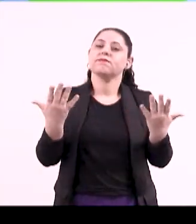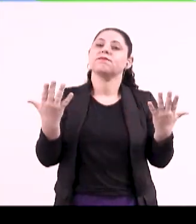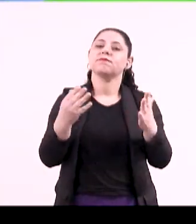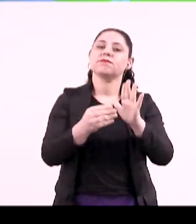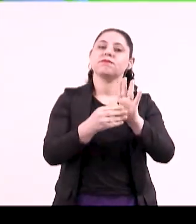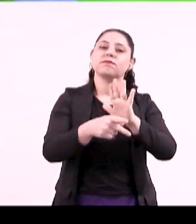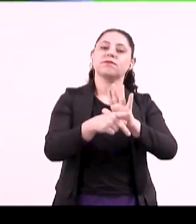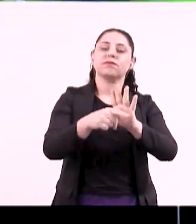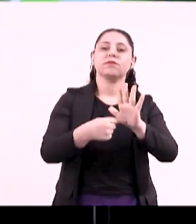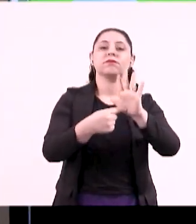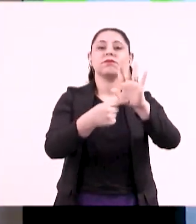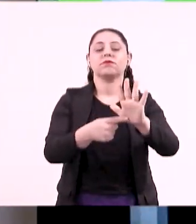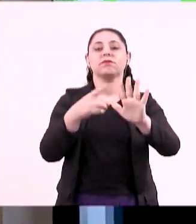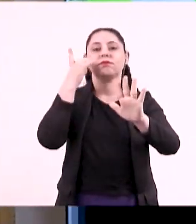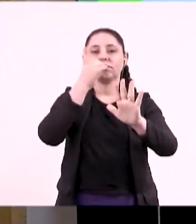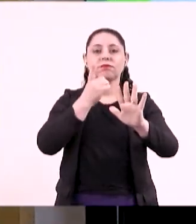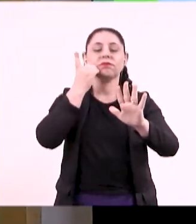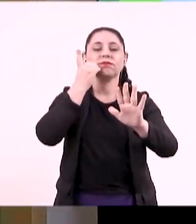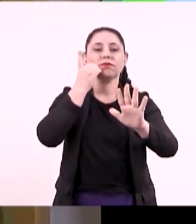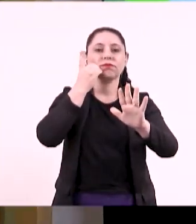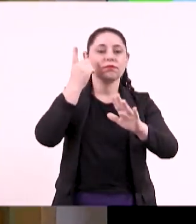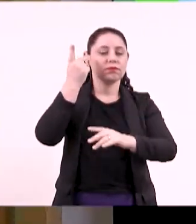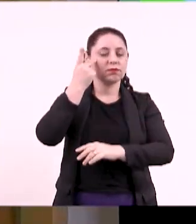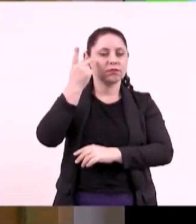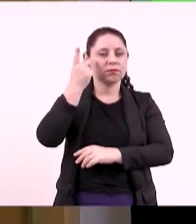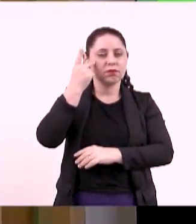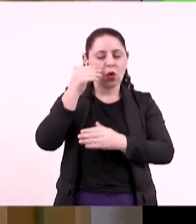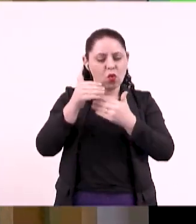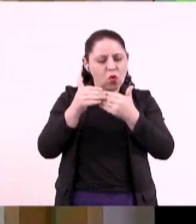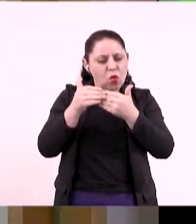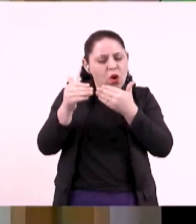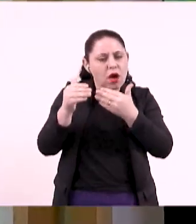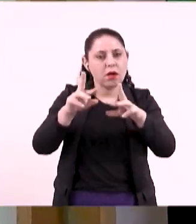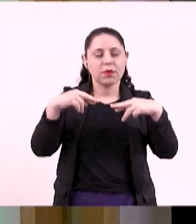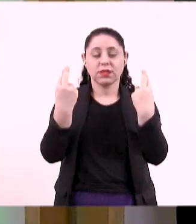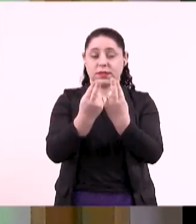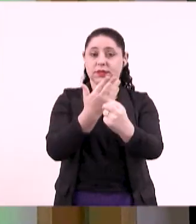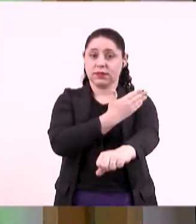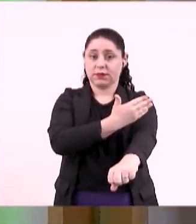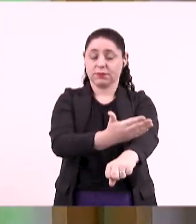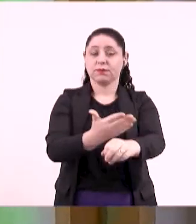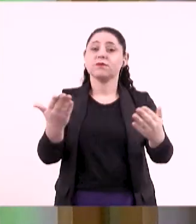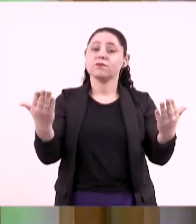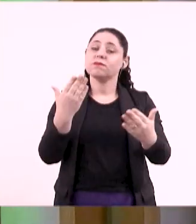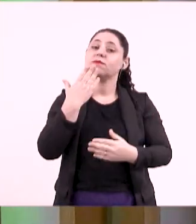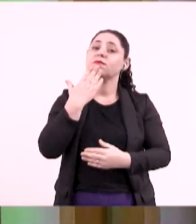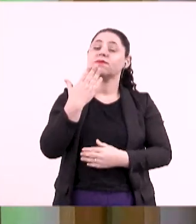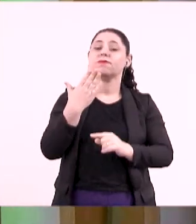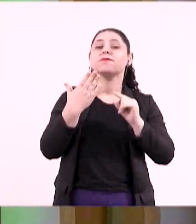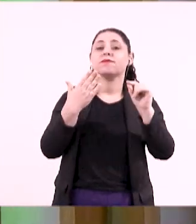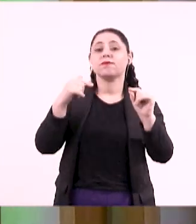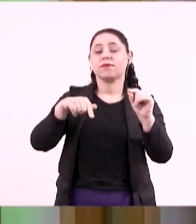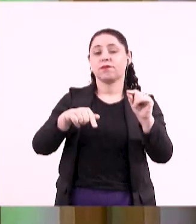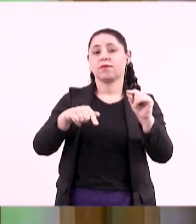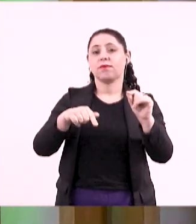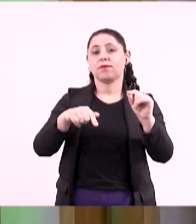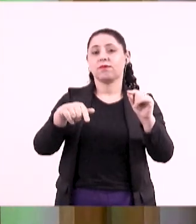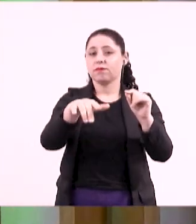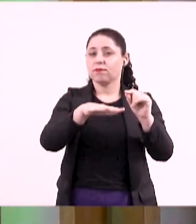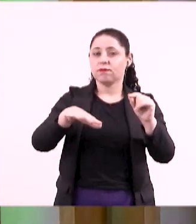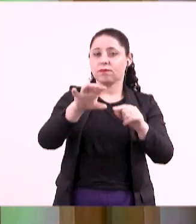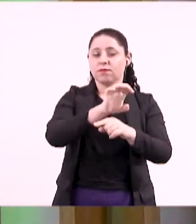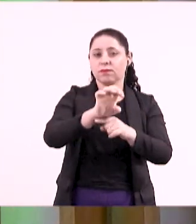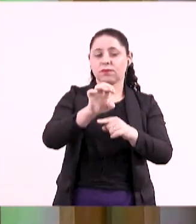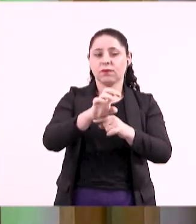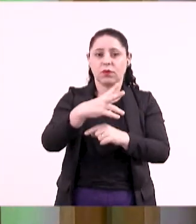uma indicação apresentada pelo deputado Pedro Kemp, logo no começo da sessão de hoje, e que pediu aqui em âmbito estadual que